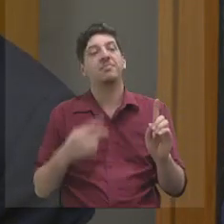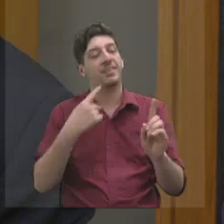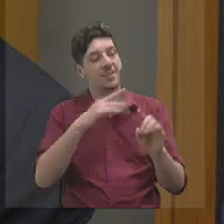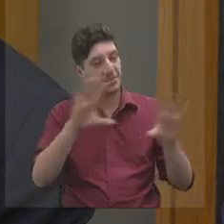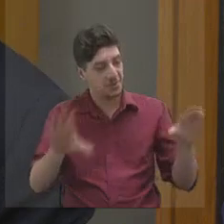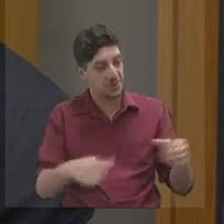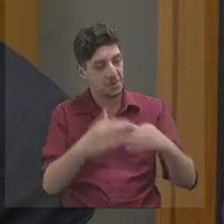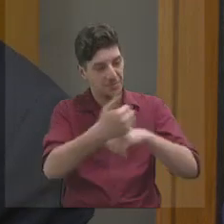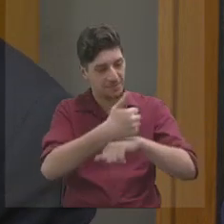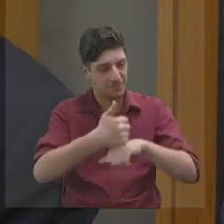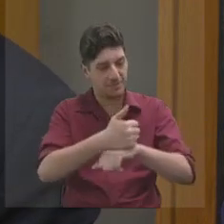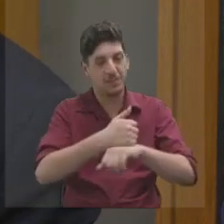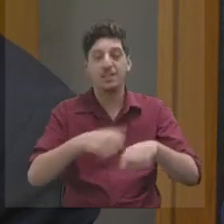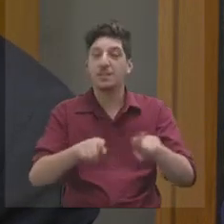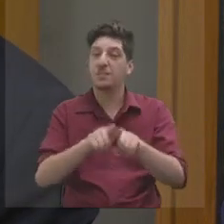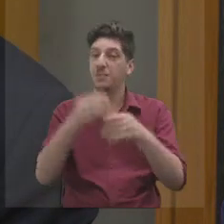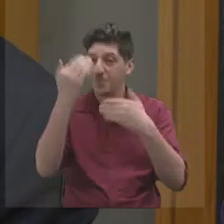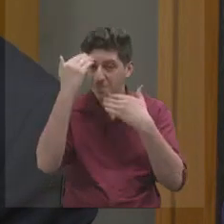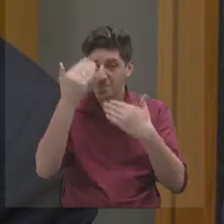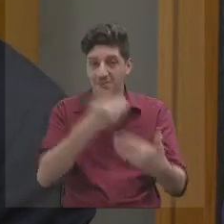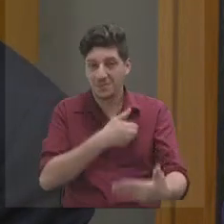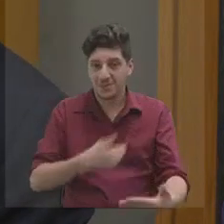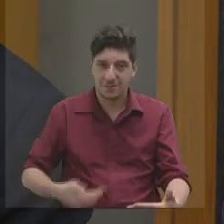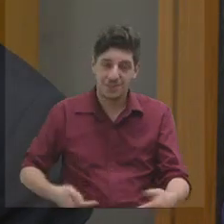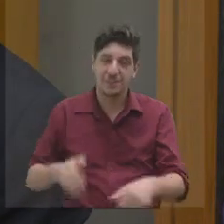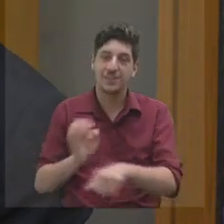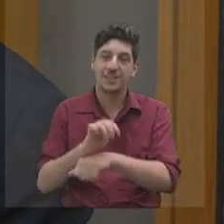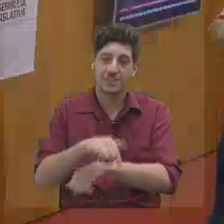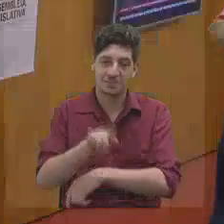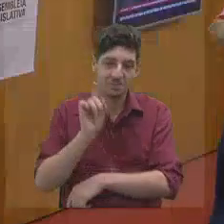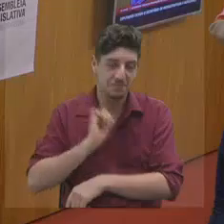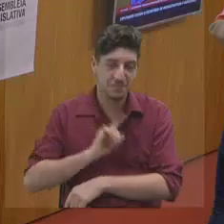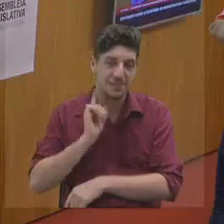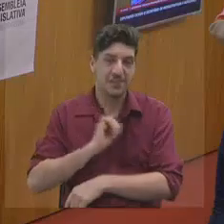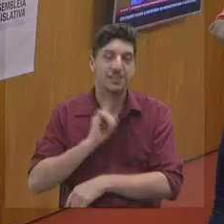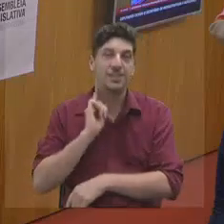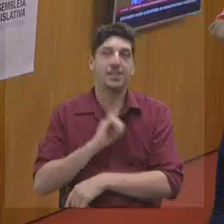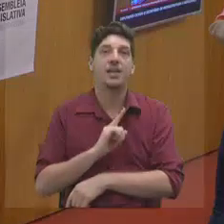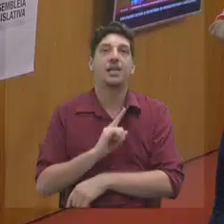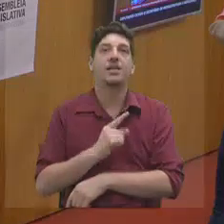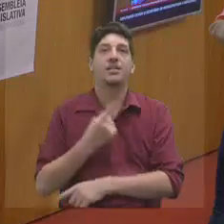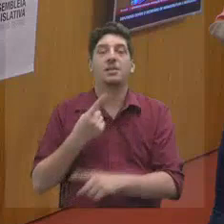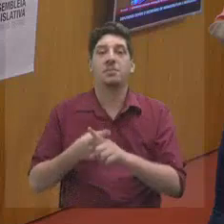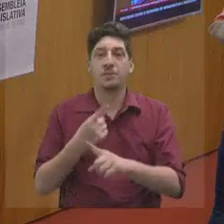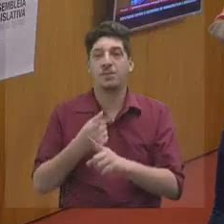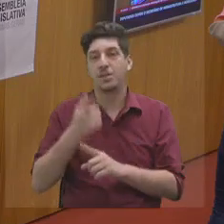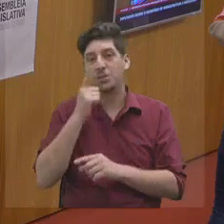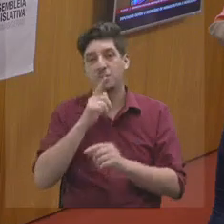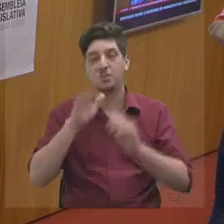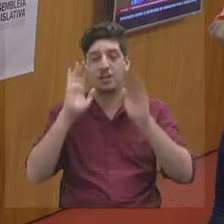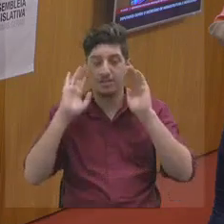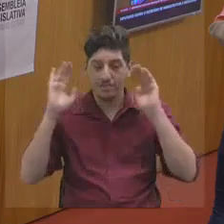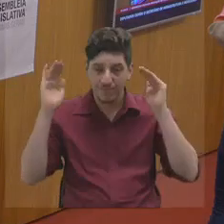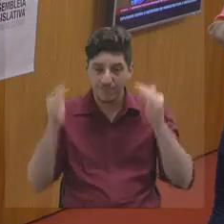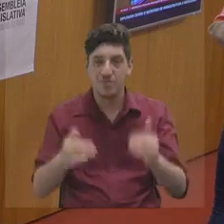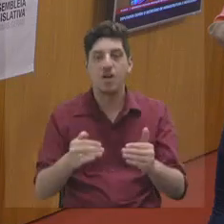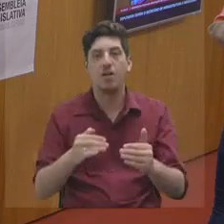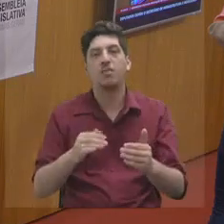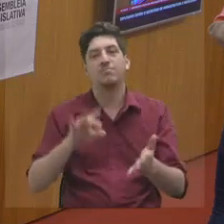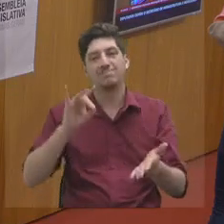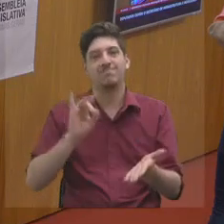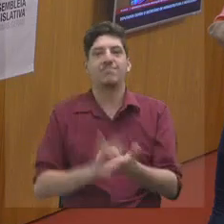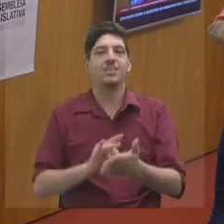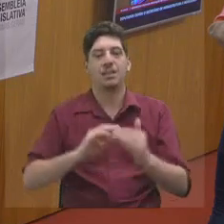ao Governo do Estado por estar focando realmente na recuperação